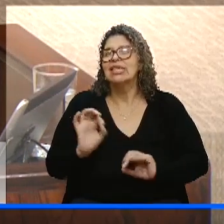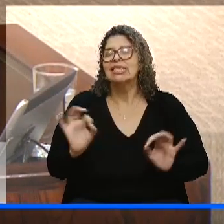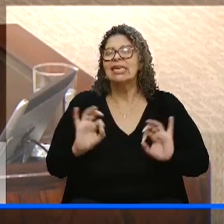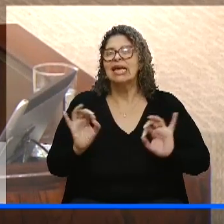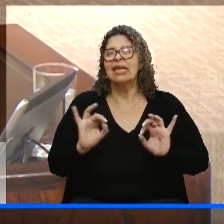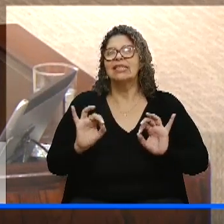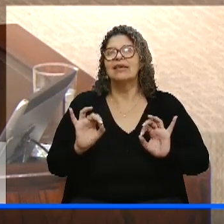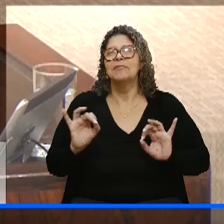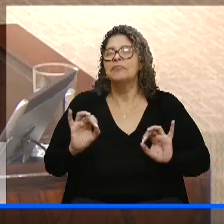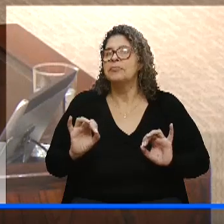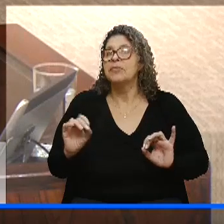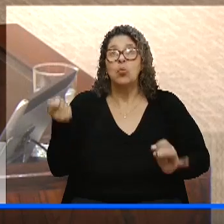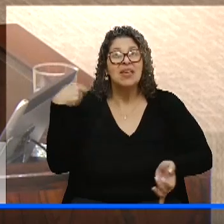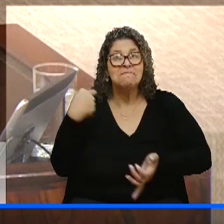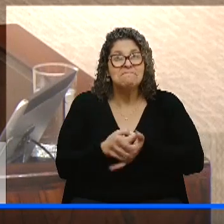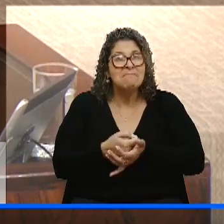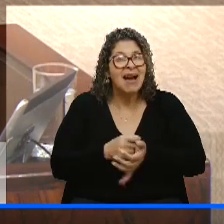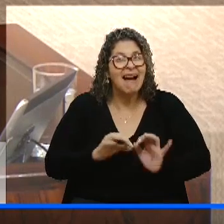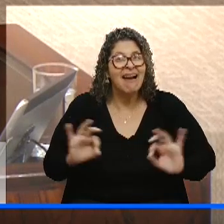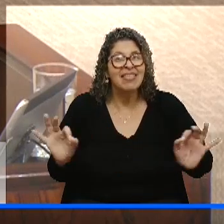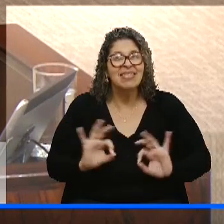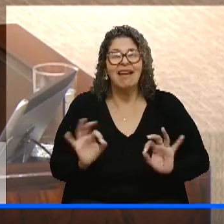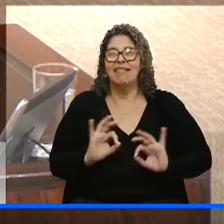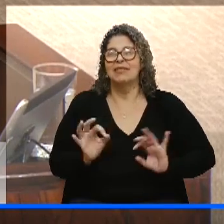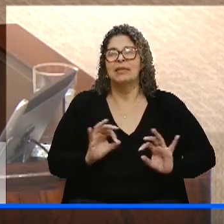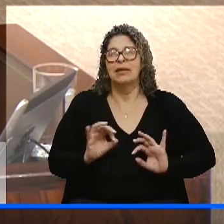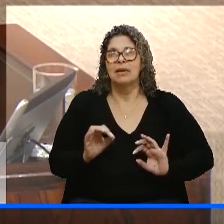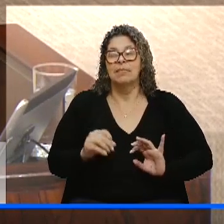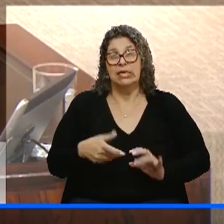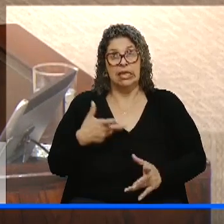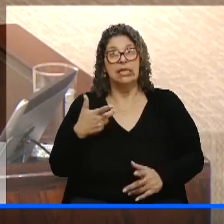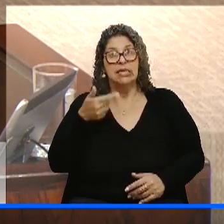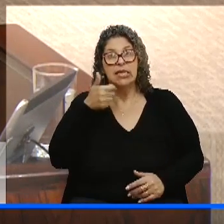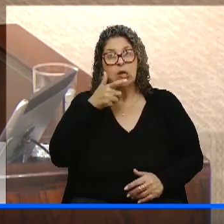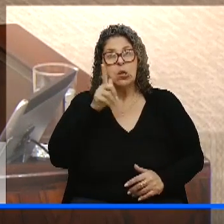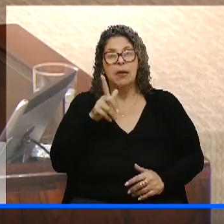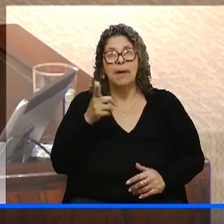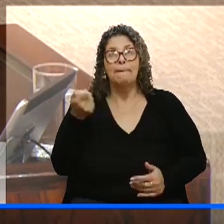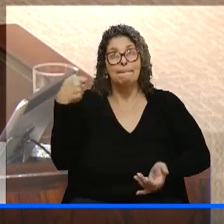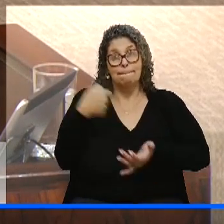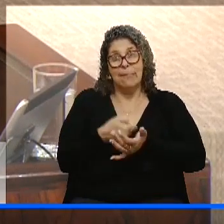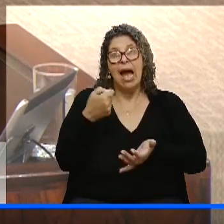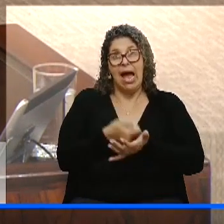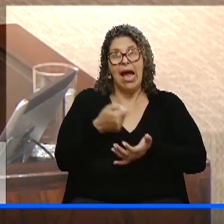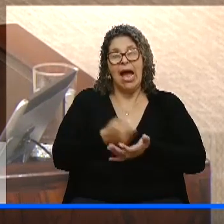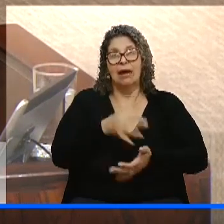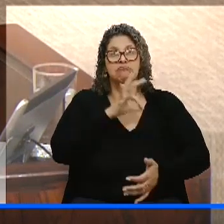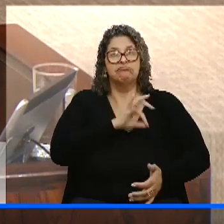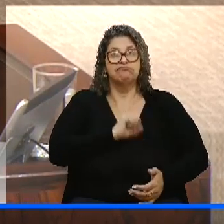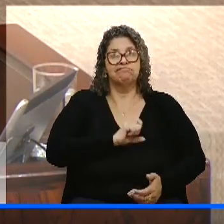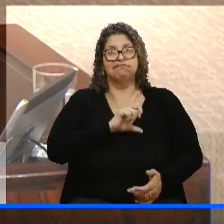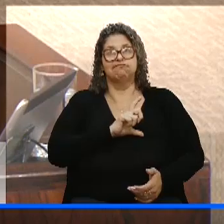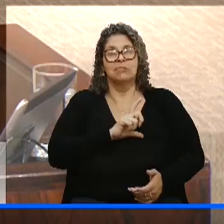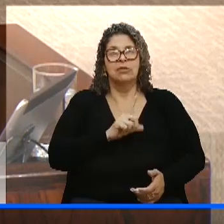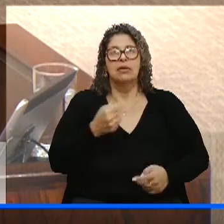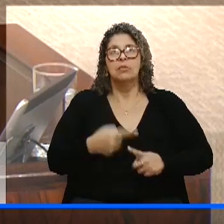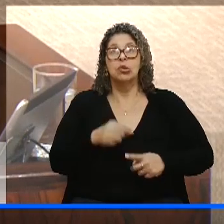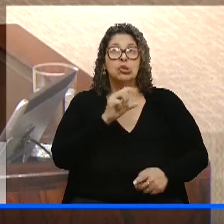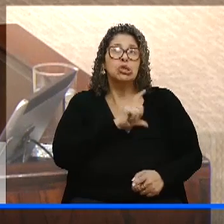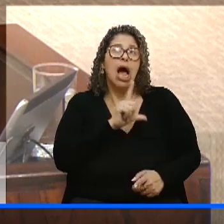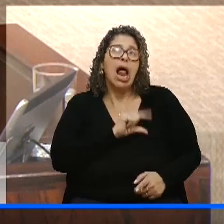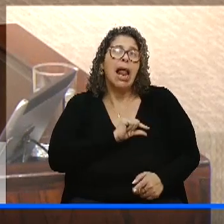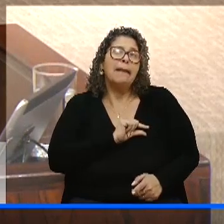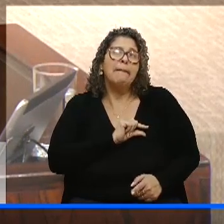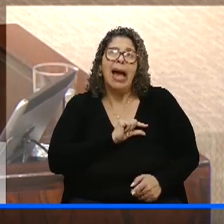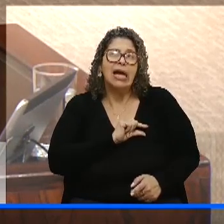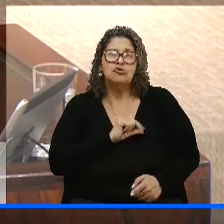não tem que pagar caso eles percam mas eles têm que ganhar um pouquinho mais caso eles ganhem a prêmio de produtividade porque o salário deles deve ser